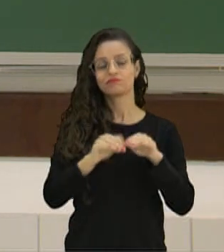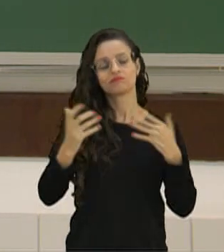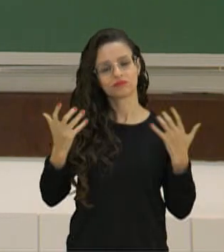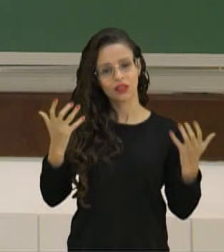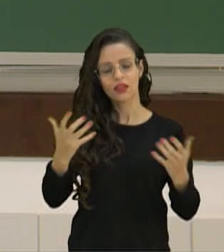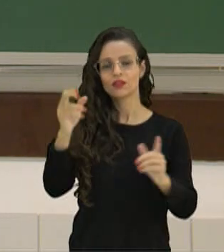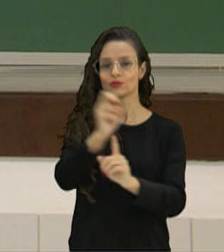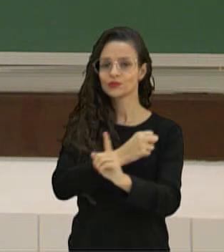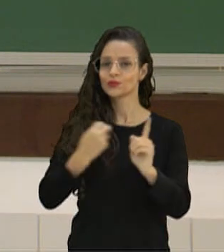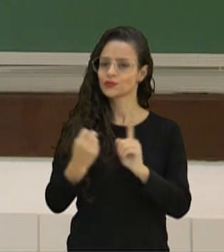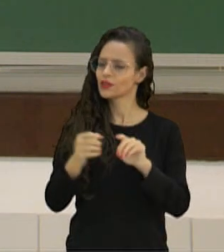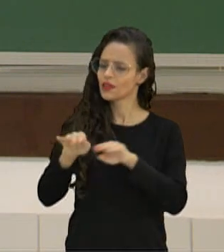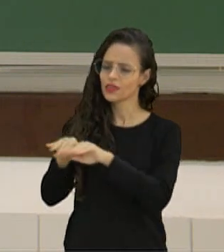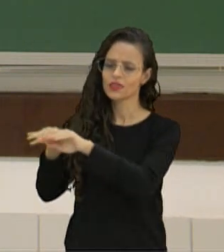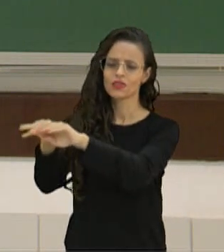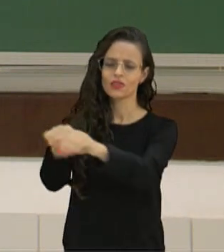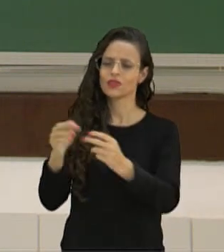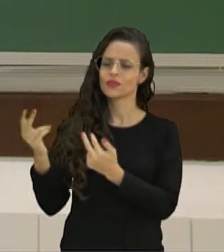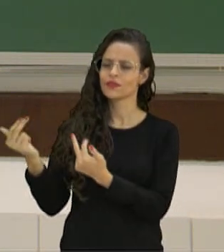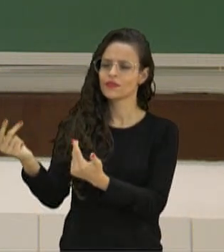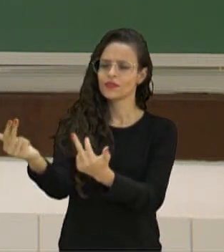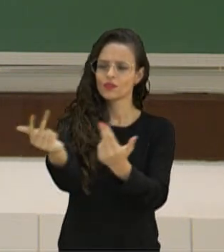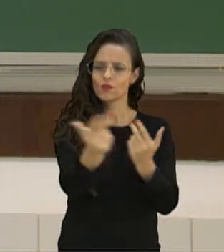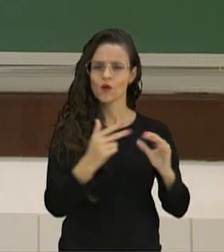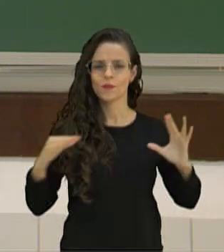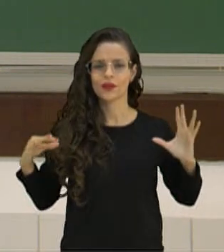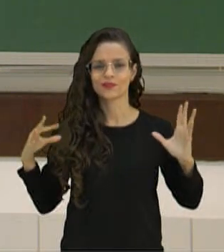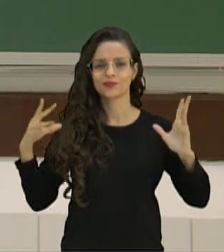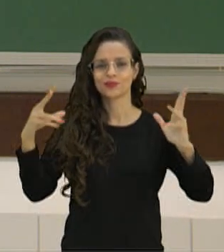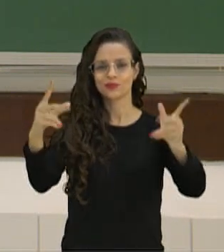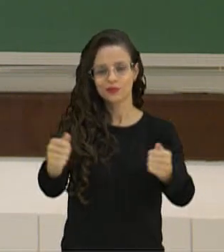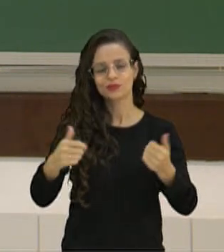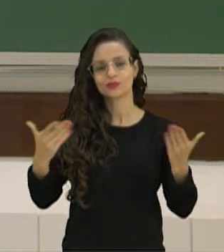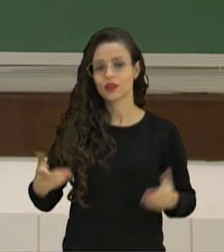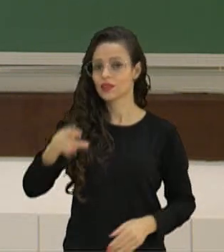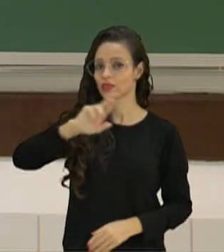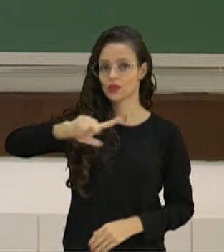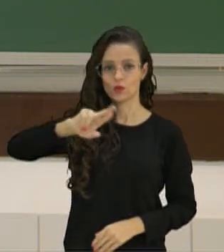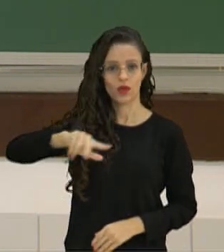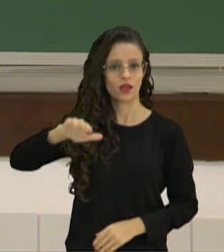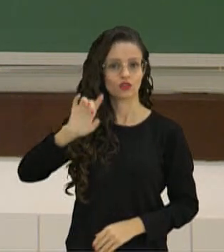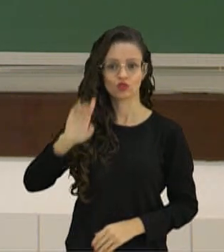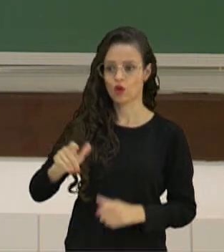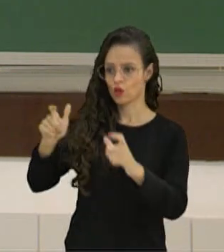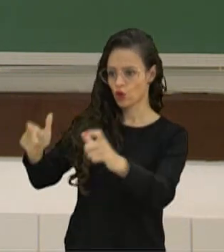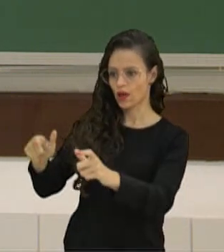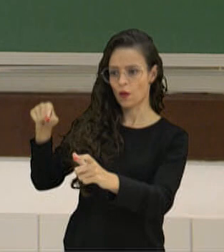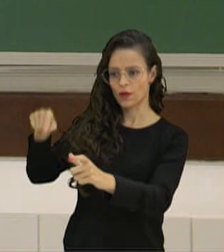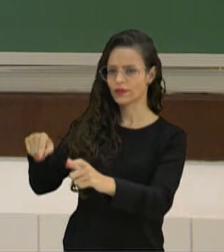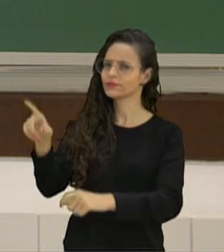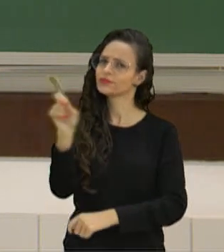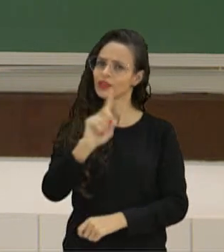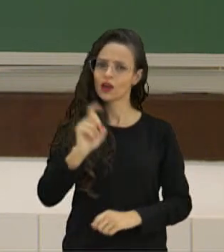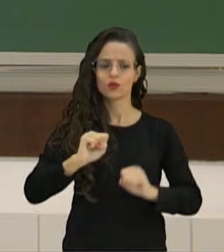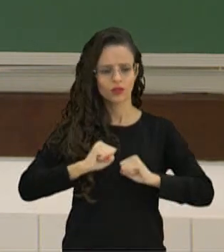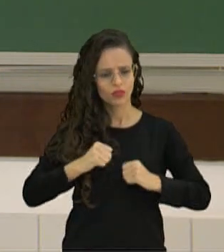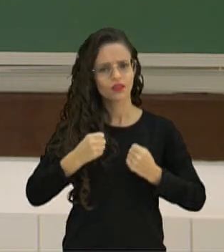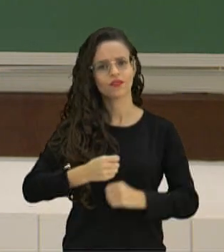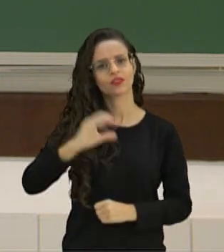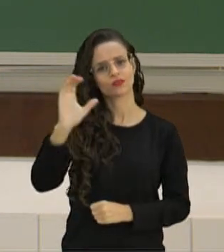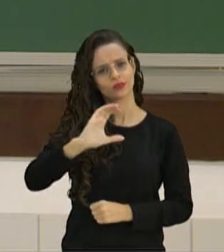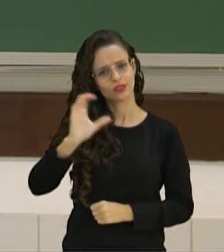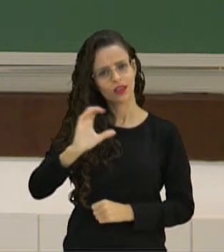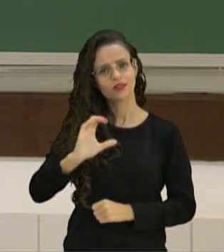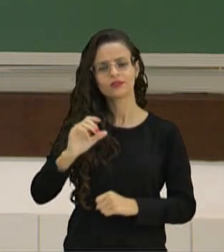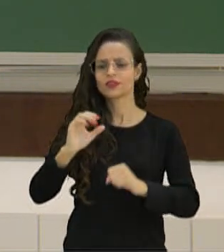uma sociedade igual para todos, e considerar uma sociedade igual para todos não é só em determinados locais. Eu defendo a ciência e defendo a